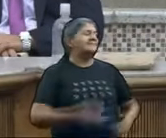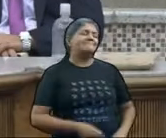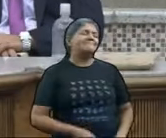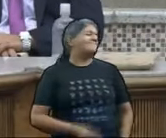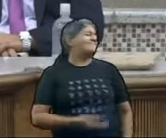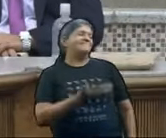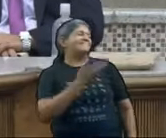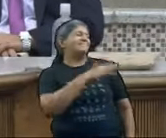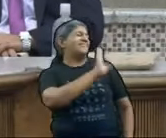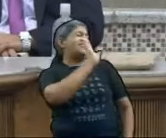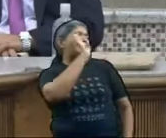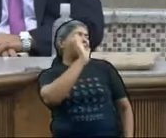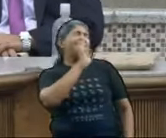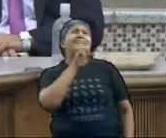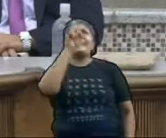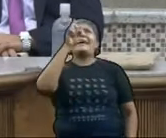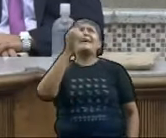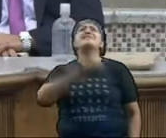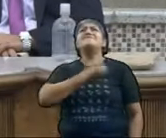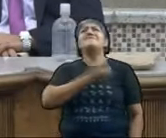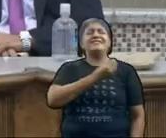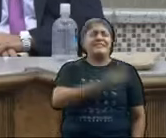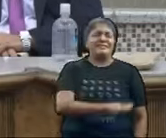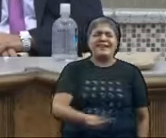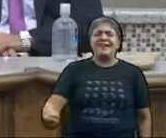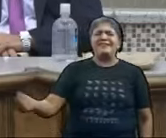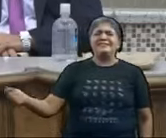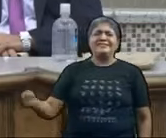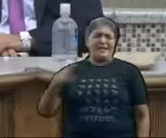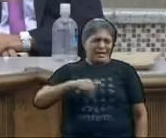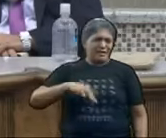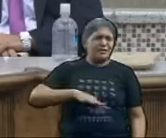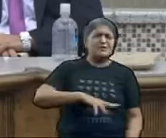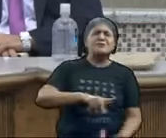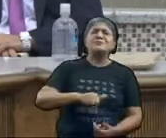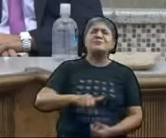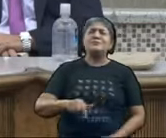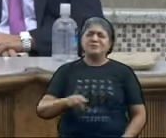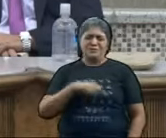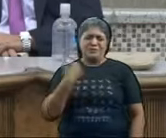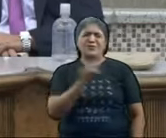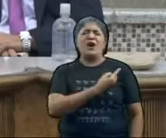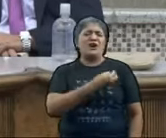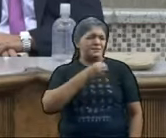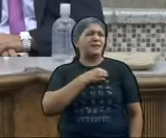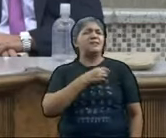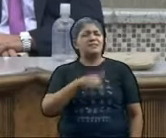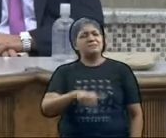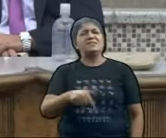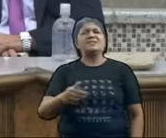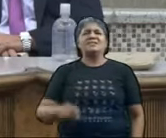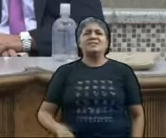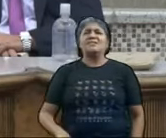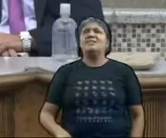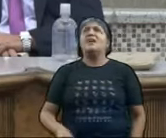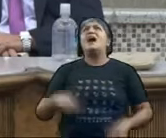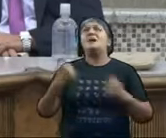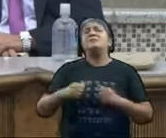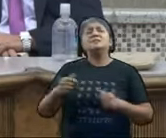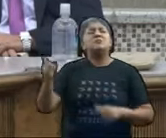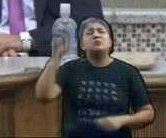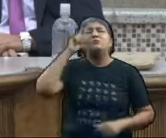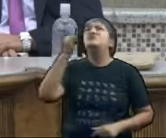Oh, bendito seja o nome do Senhor. Aqui neste mundo, nós estamos sujeitos a pecar. Mas no dia em que